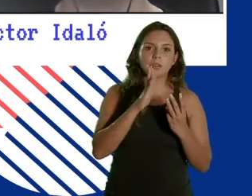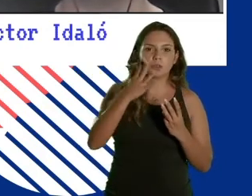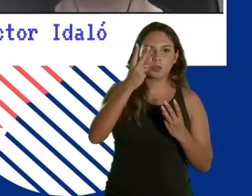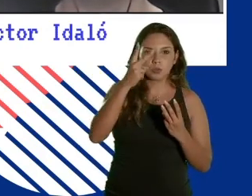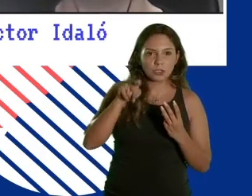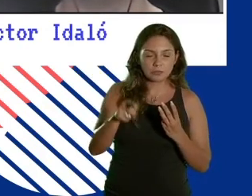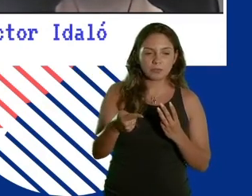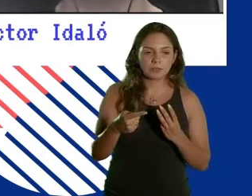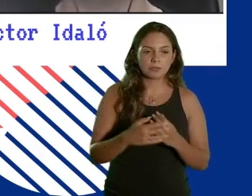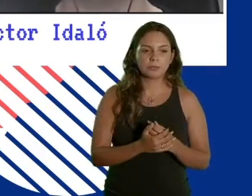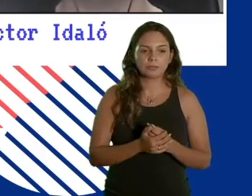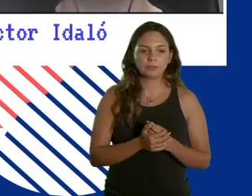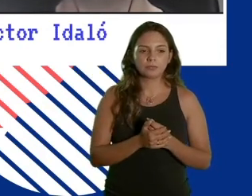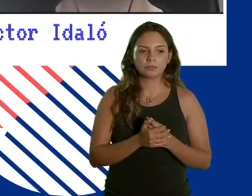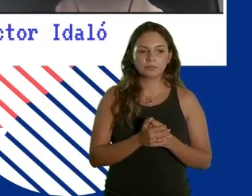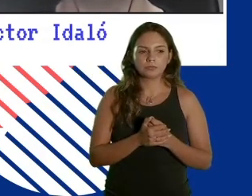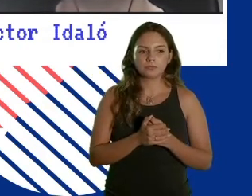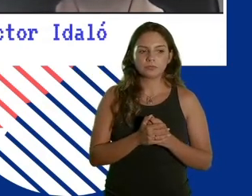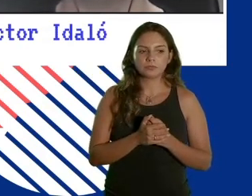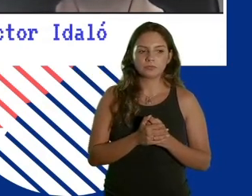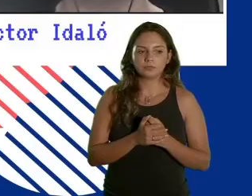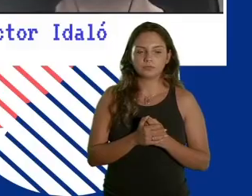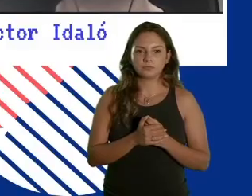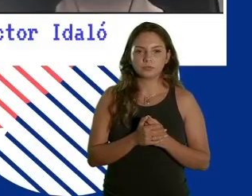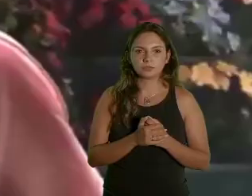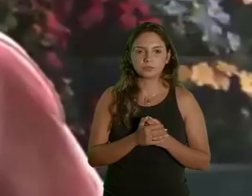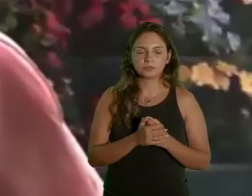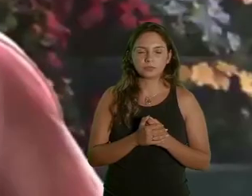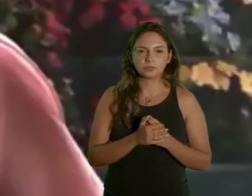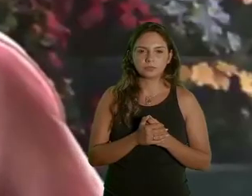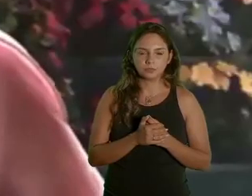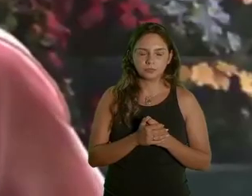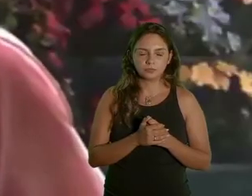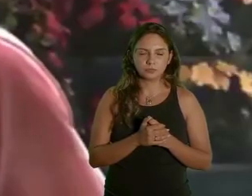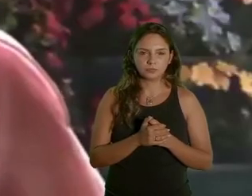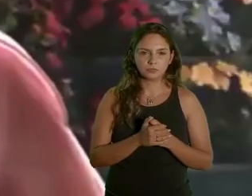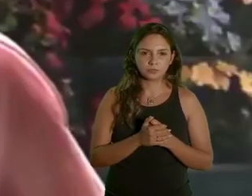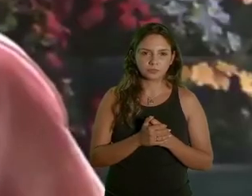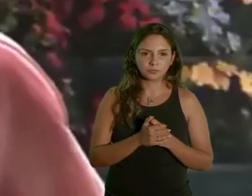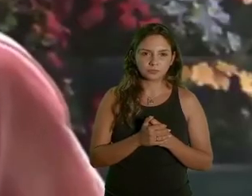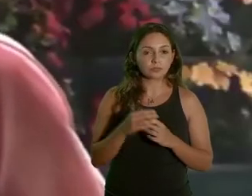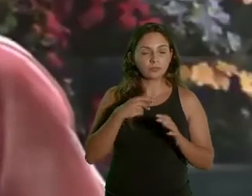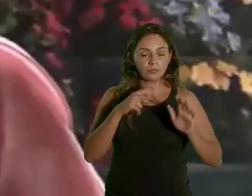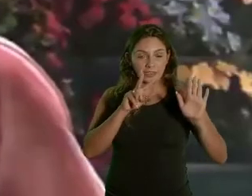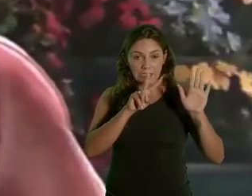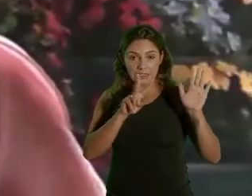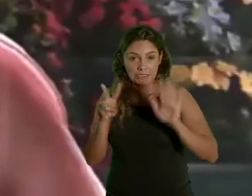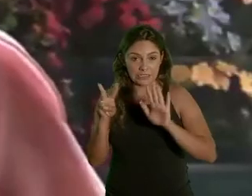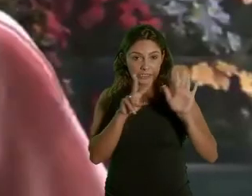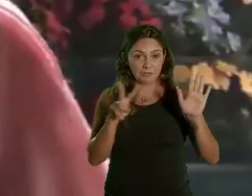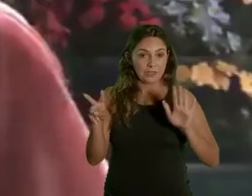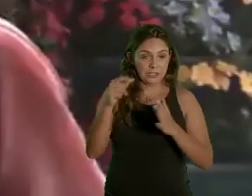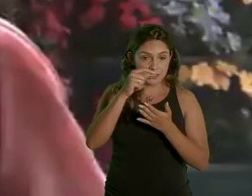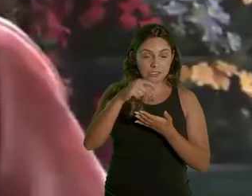Que é um volume. Mais de 2.000. Se fôssemos contar com as que eu escrevo semanalmente também no O